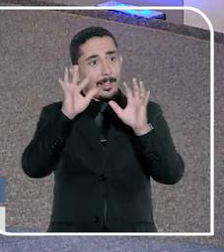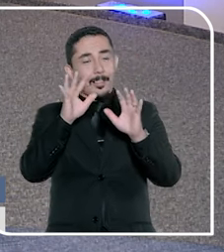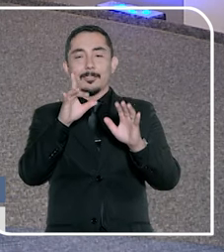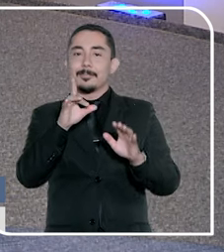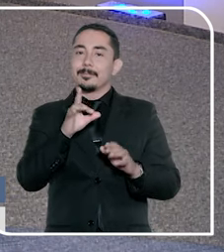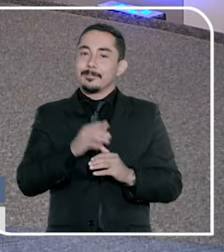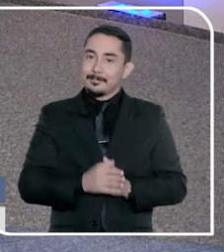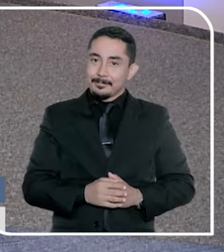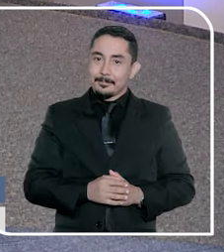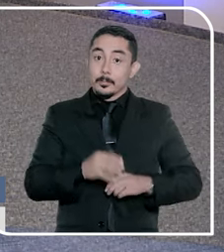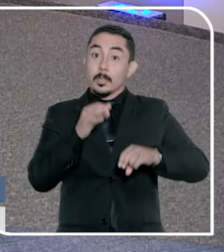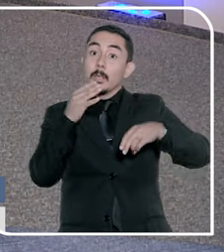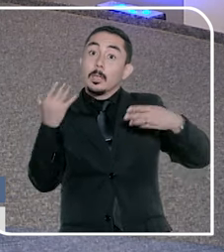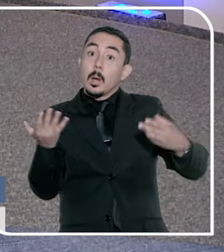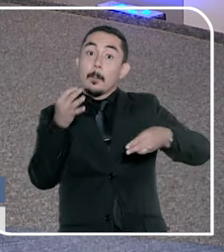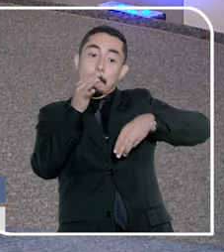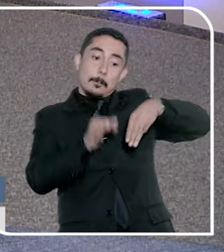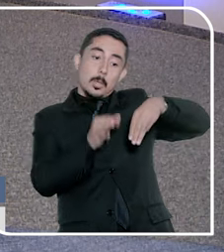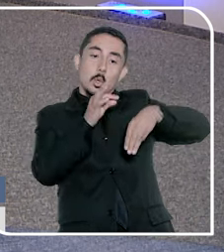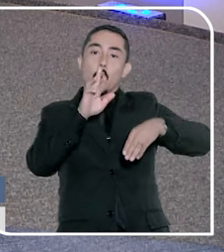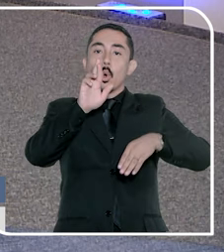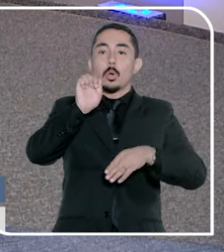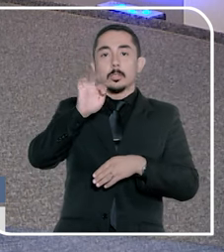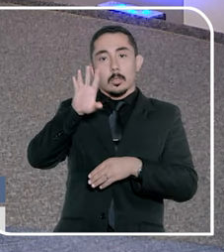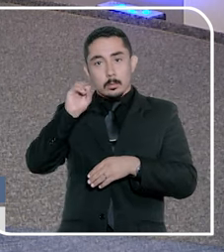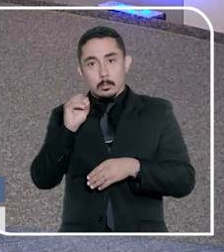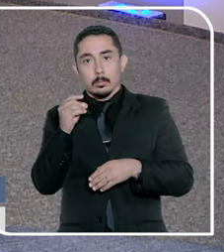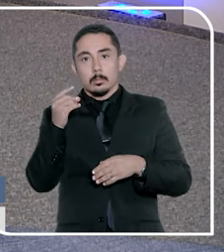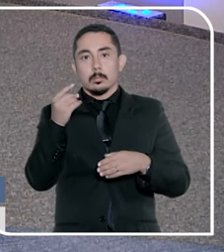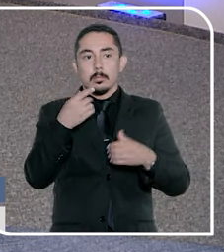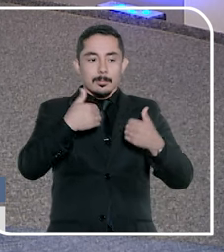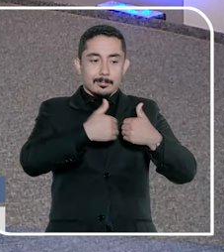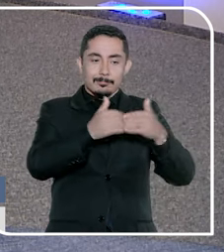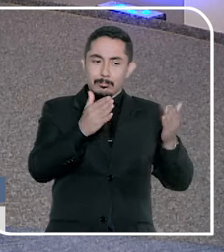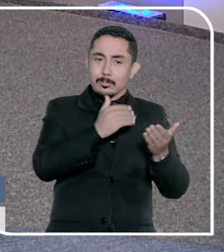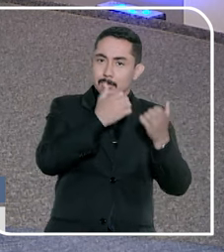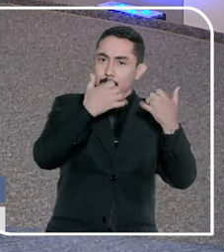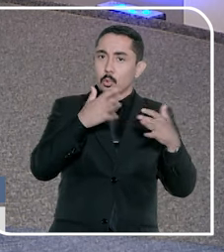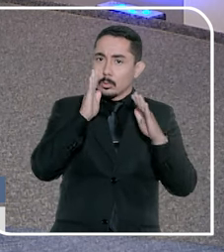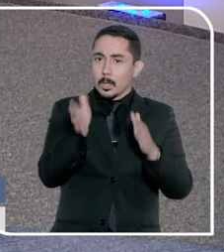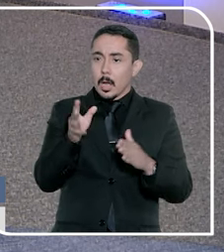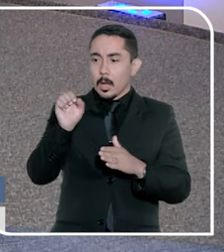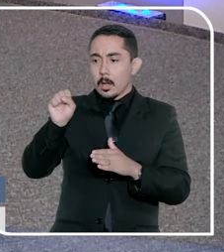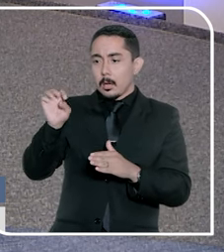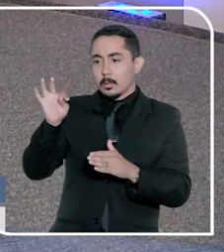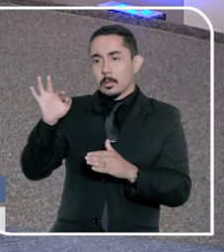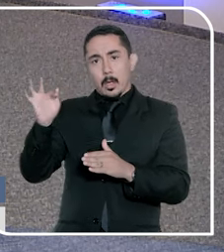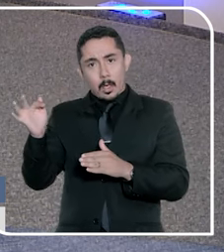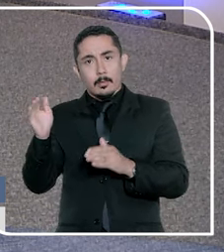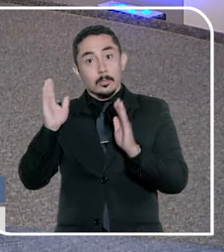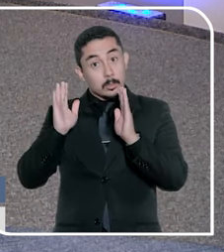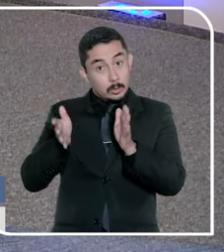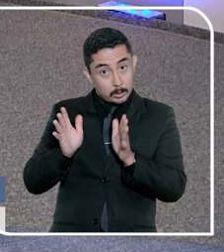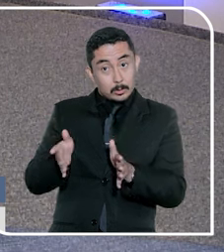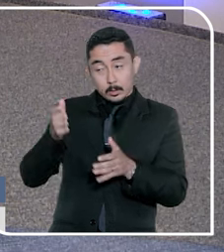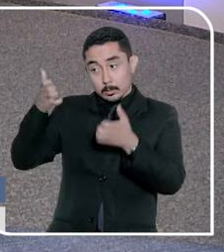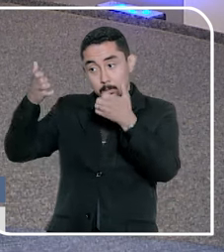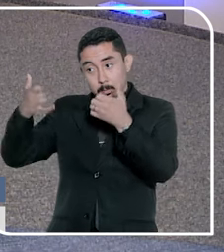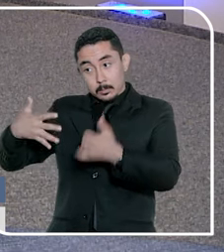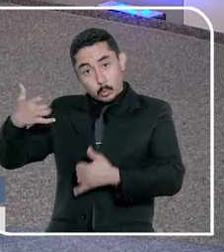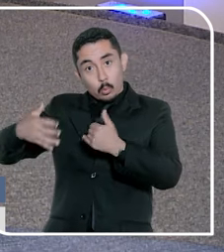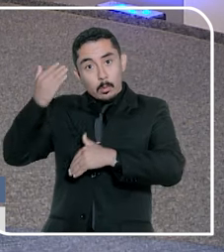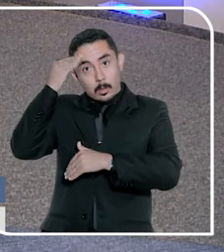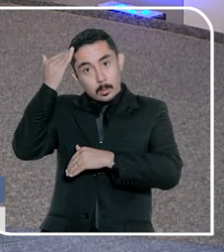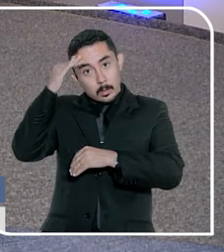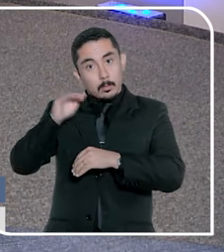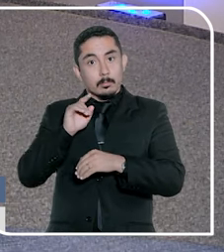Como dito na abertura aqui do nosso programa O STF já pacificou o entendimento de que a aplicação do princípio da insignificância